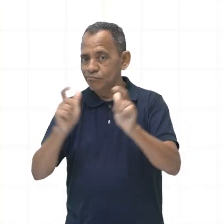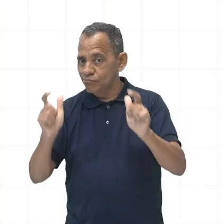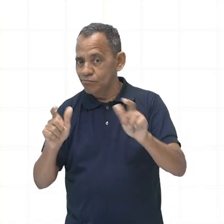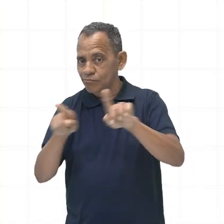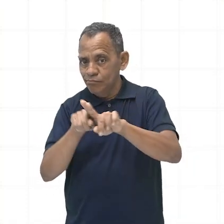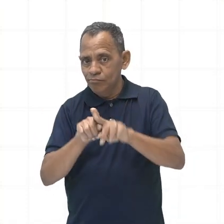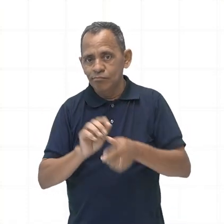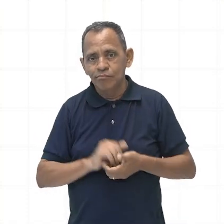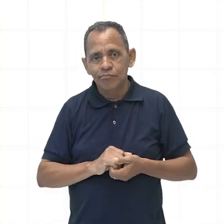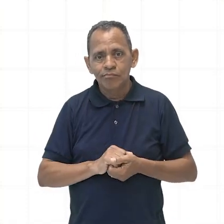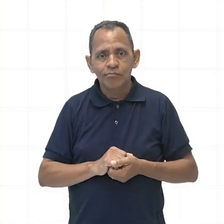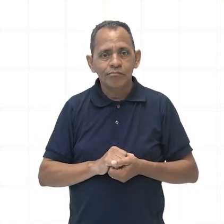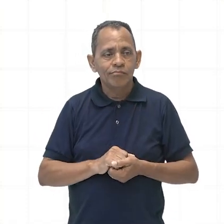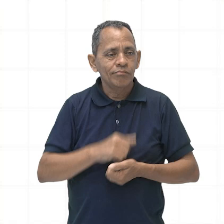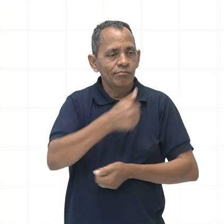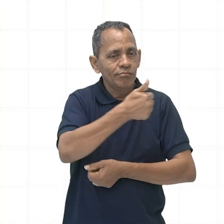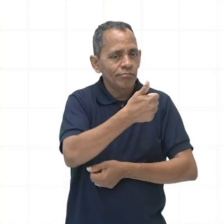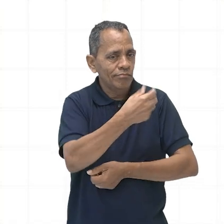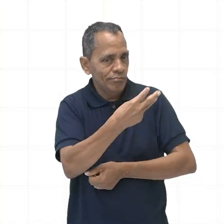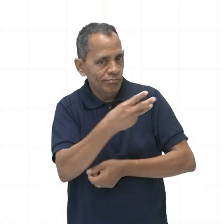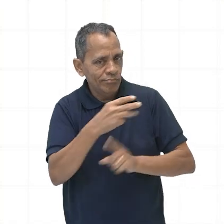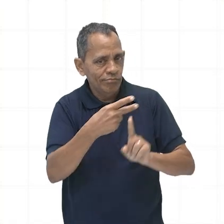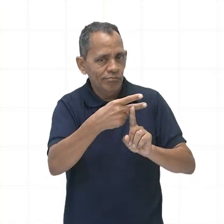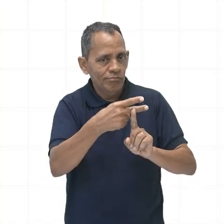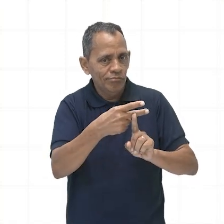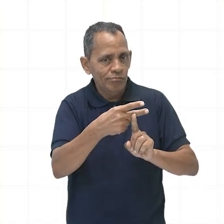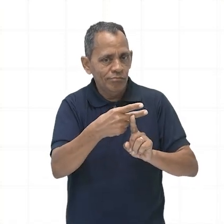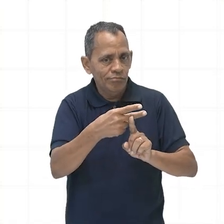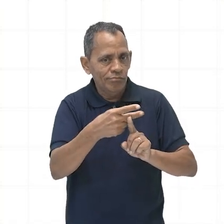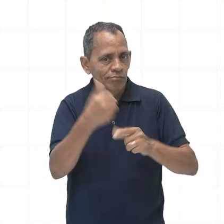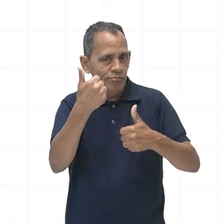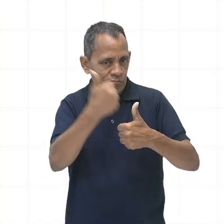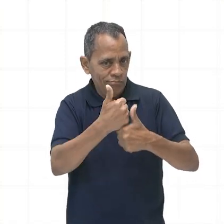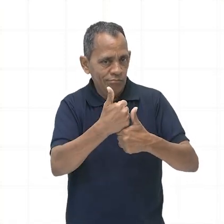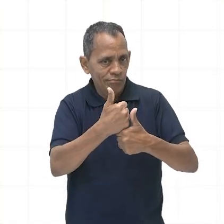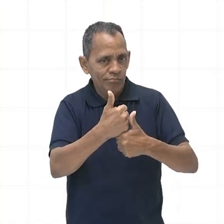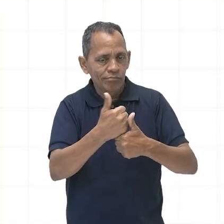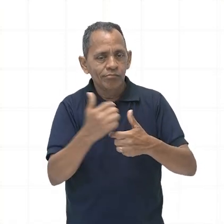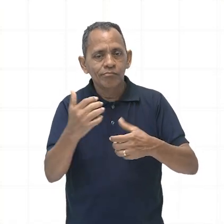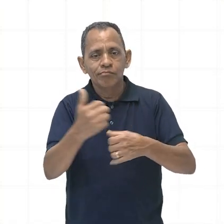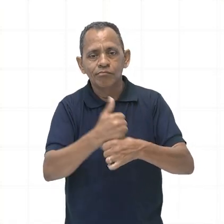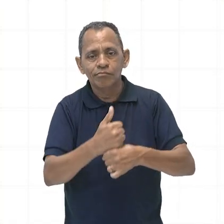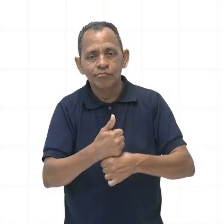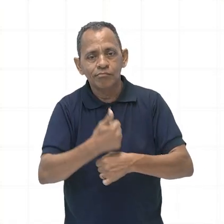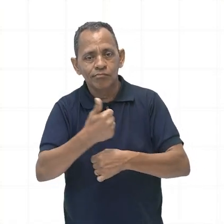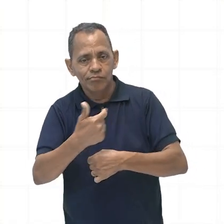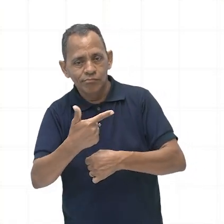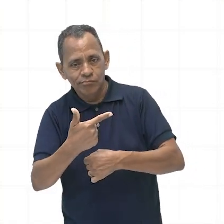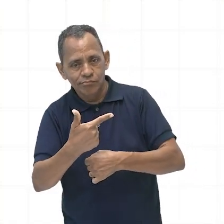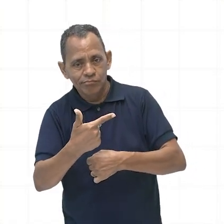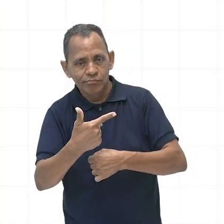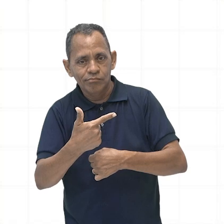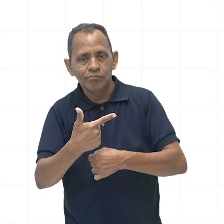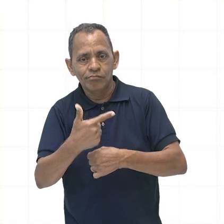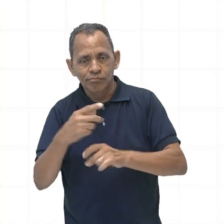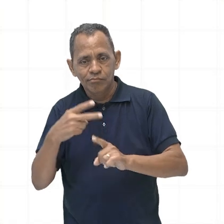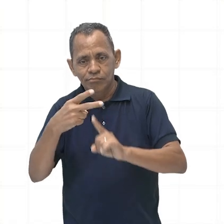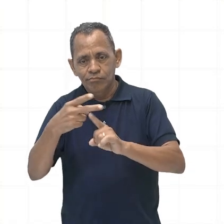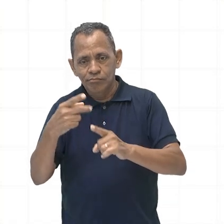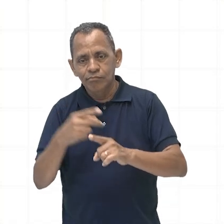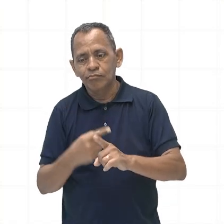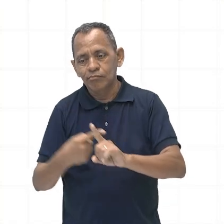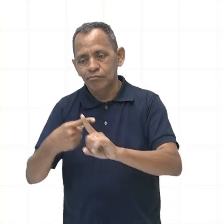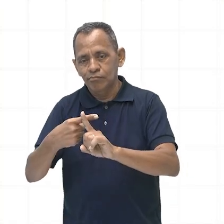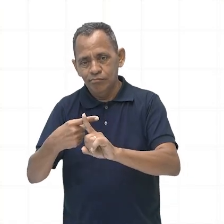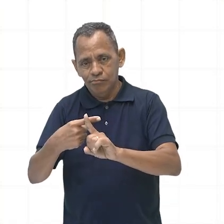Então, olha só, 13 ao quadrado, substitui aqui, igual a 12 ao quadrado mais 5